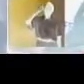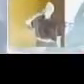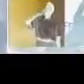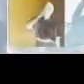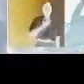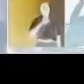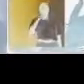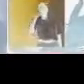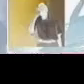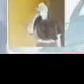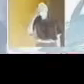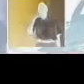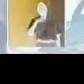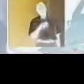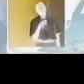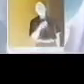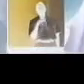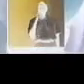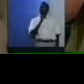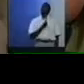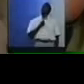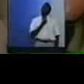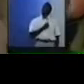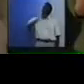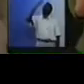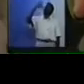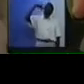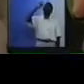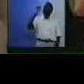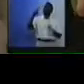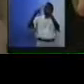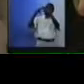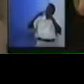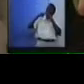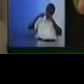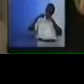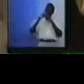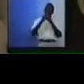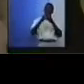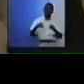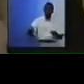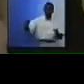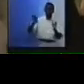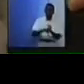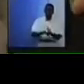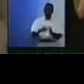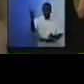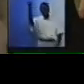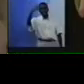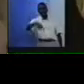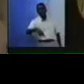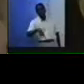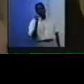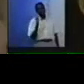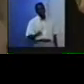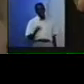Alô, meu Deus, senti saudades tuas e acabei